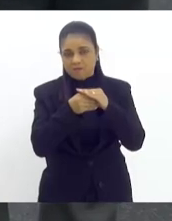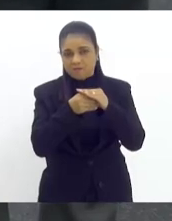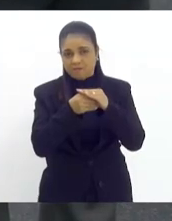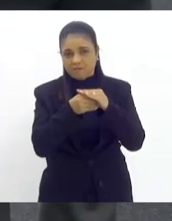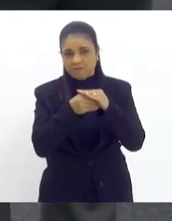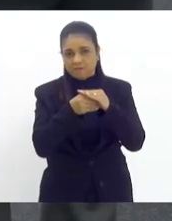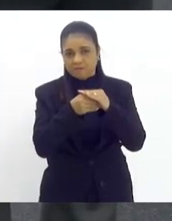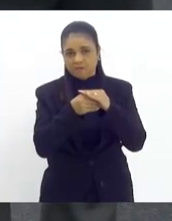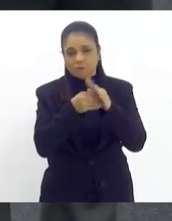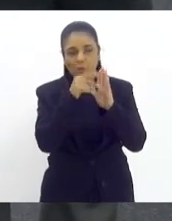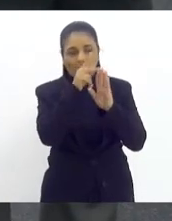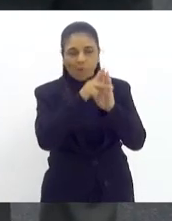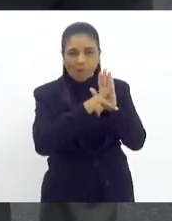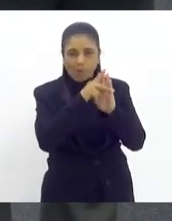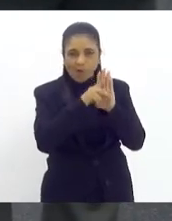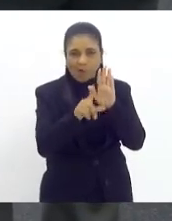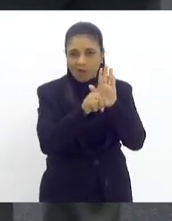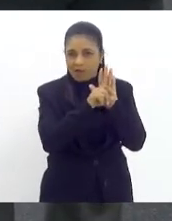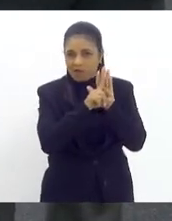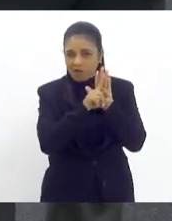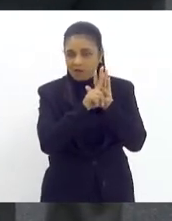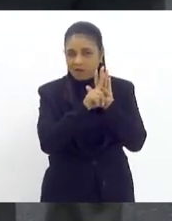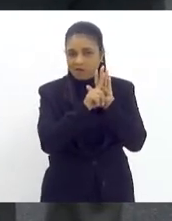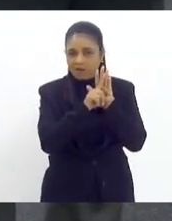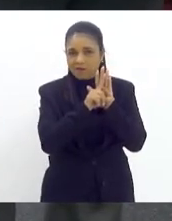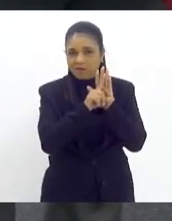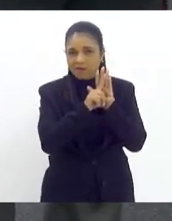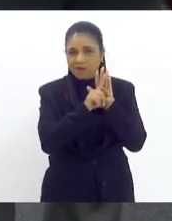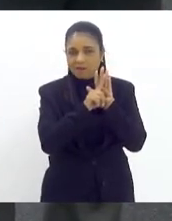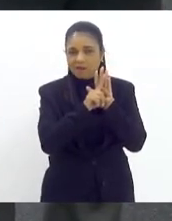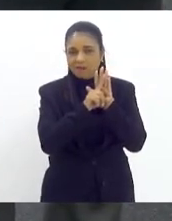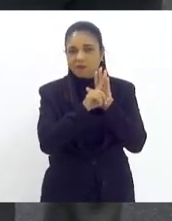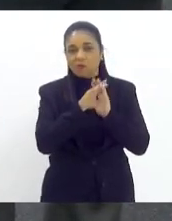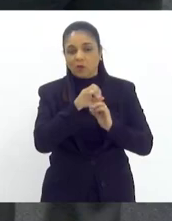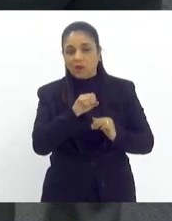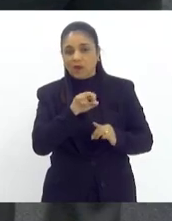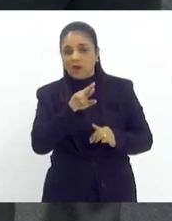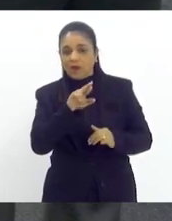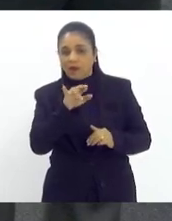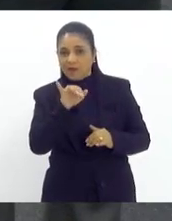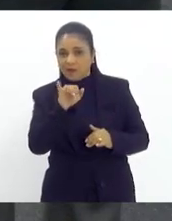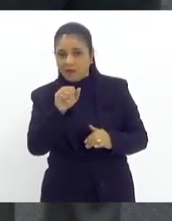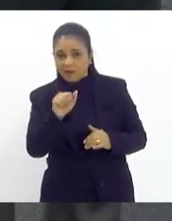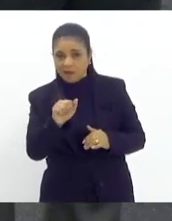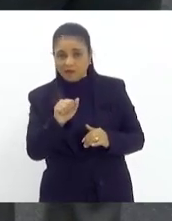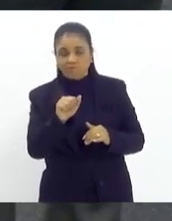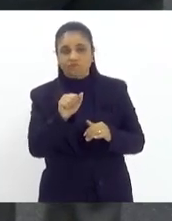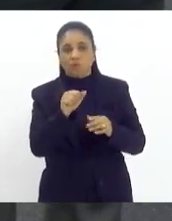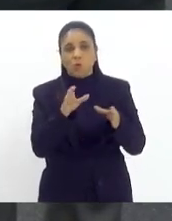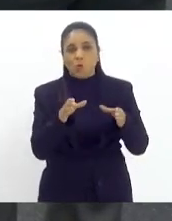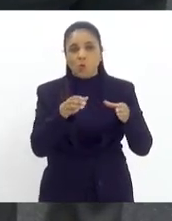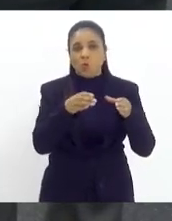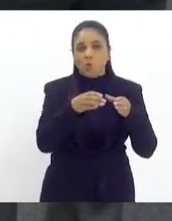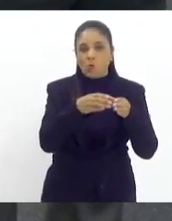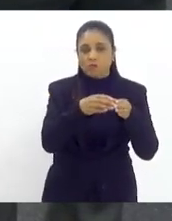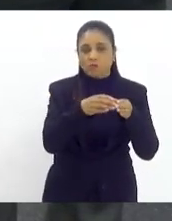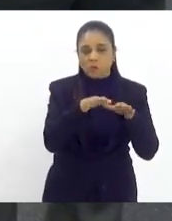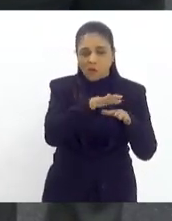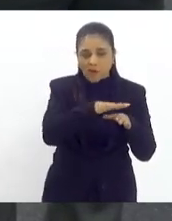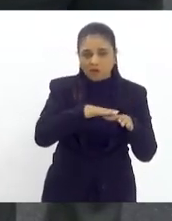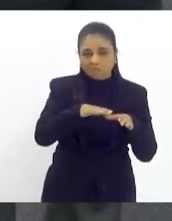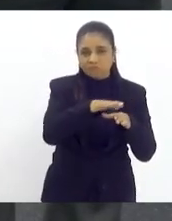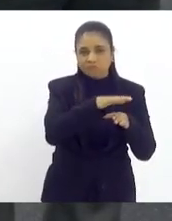no projeto de lei além do CREA e do Conselho Regional de técnicos industriais